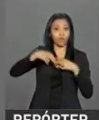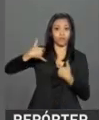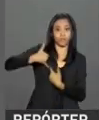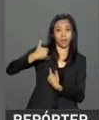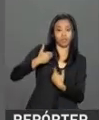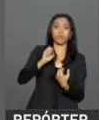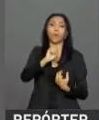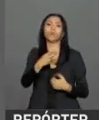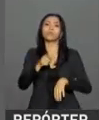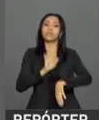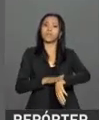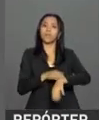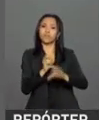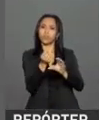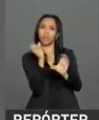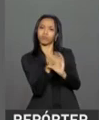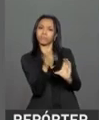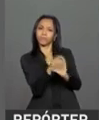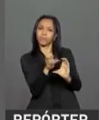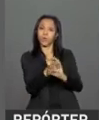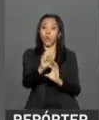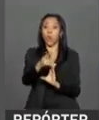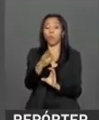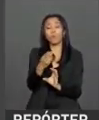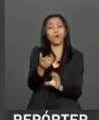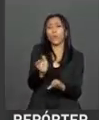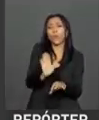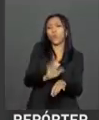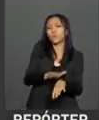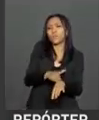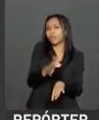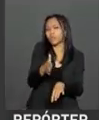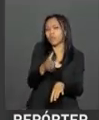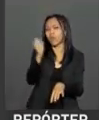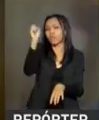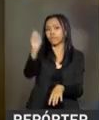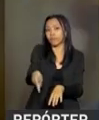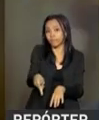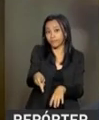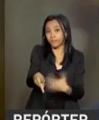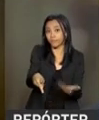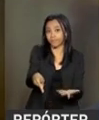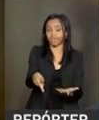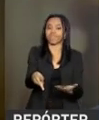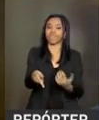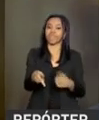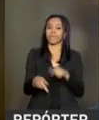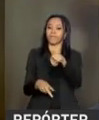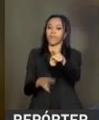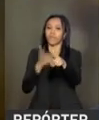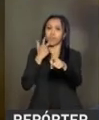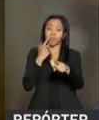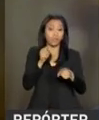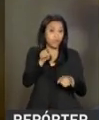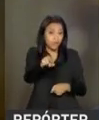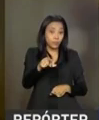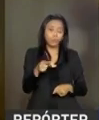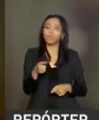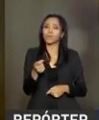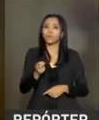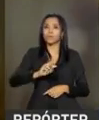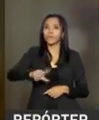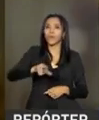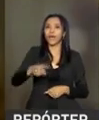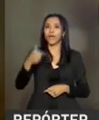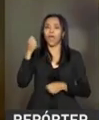ou tempo de contribuição, ou simular quanto tempo falta para a aposentadoria. Isso não deve reduzir o movimento hoje na